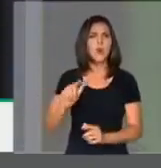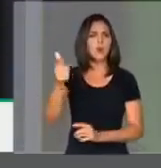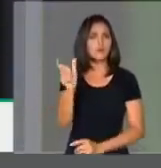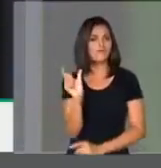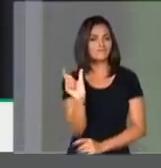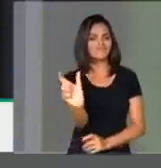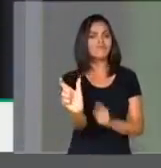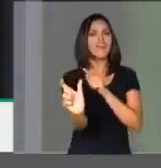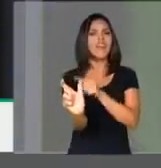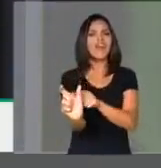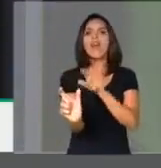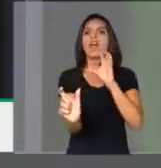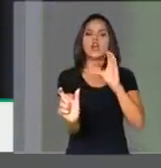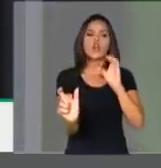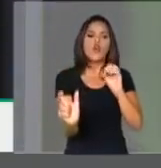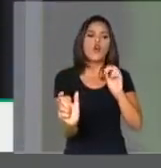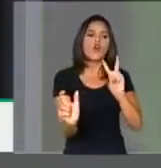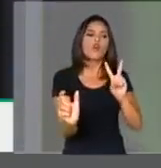seja